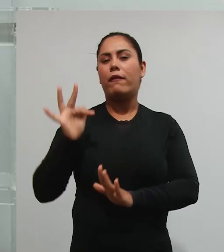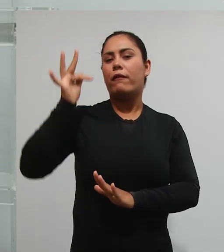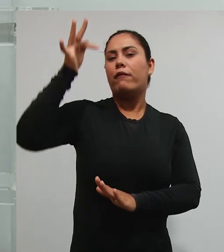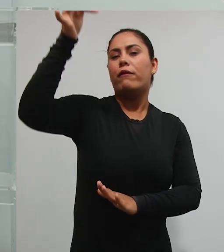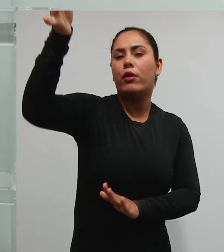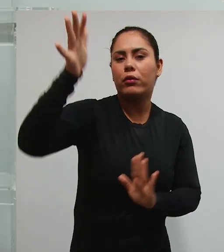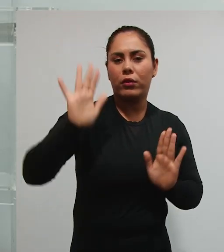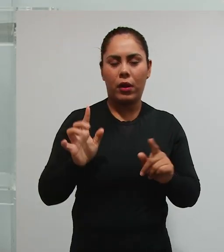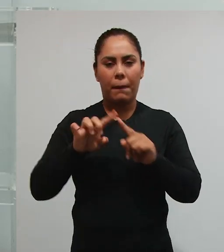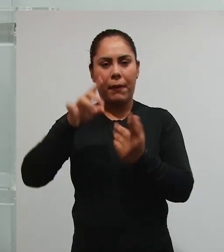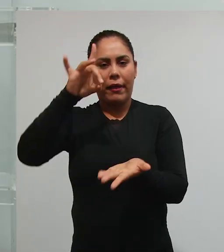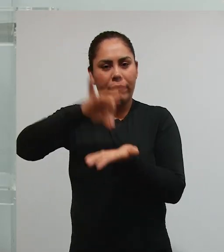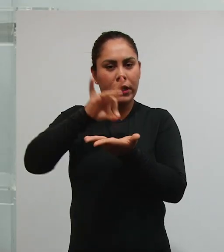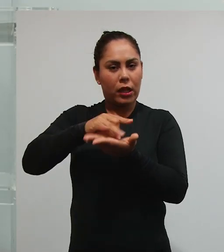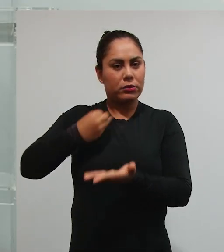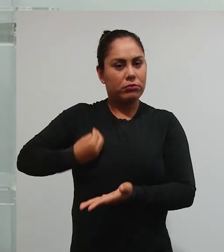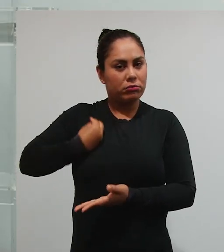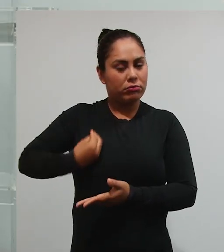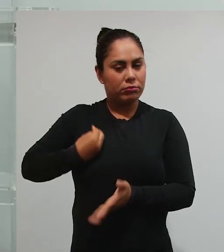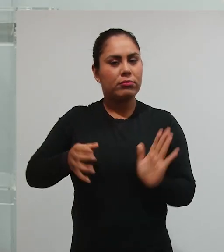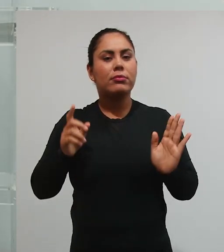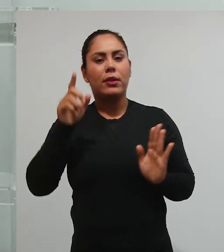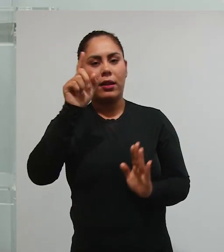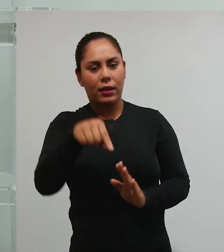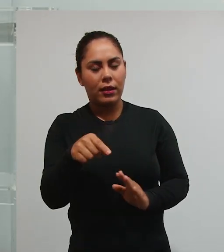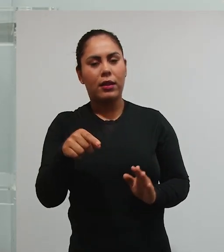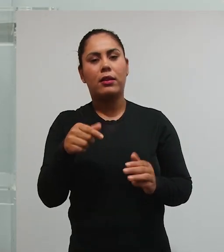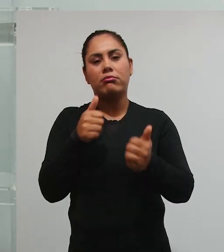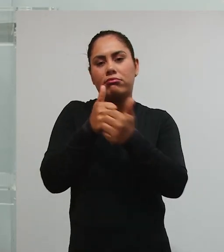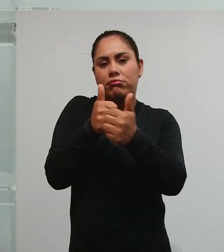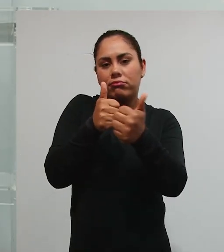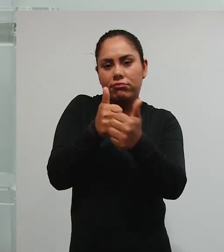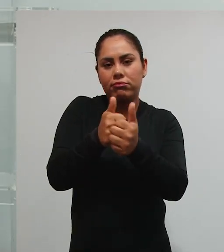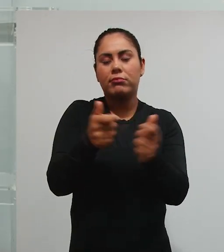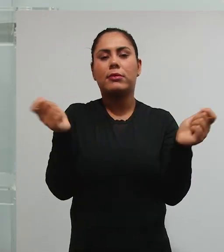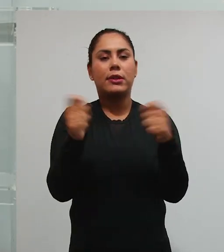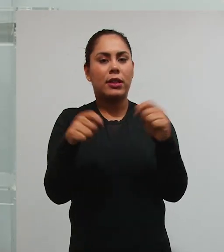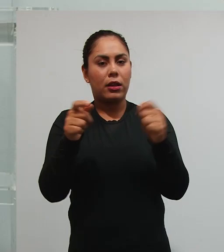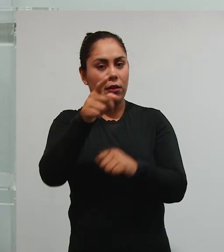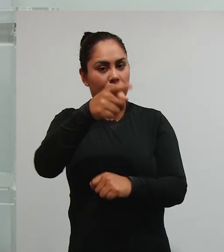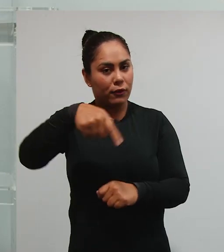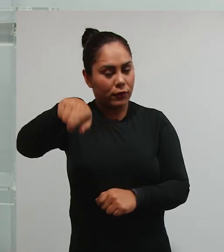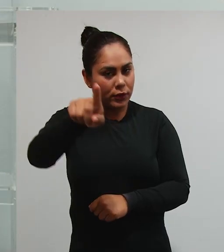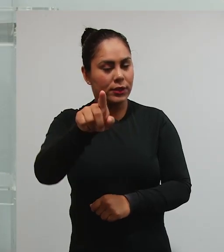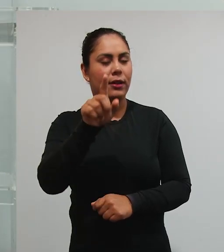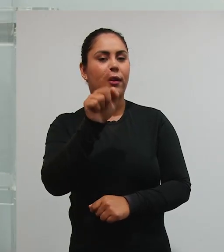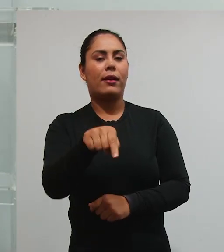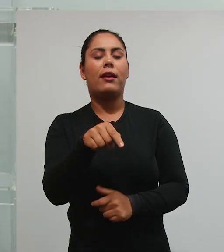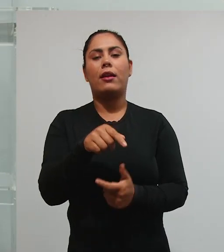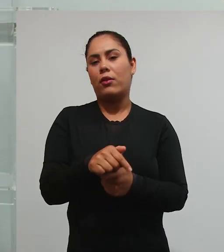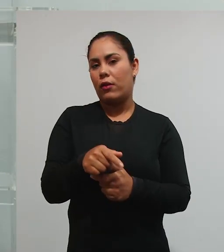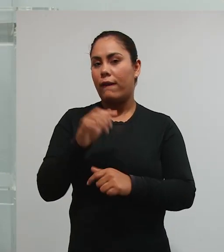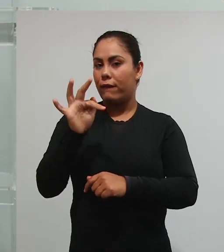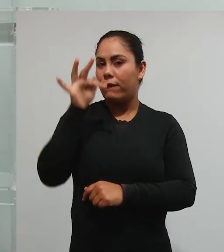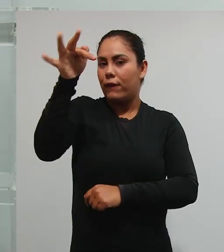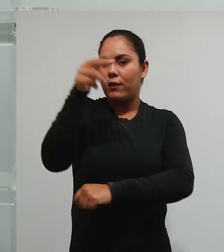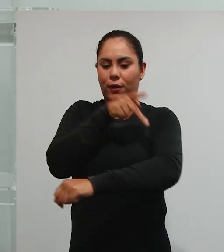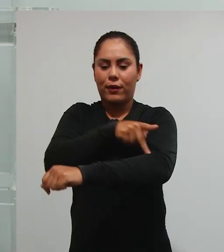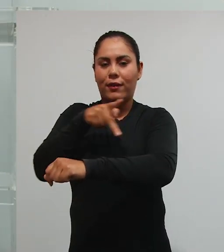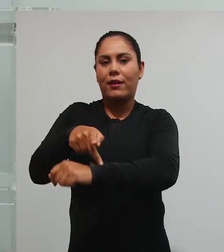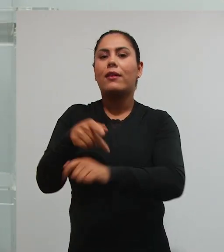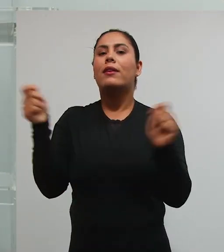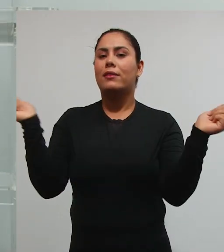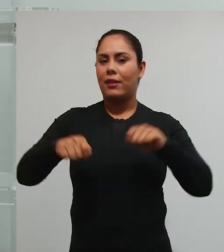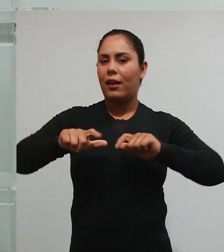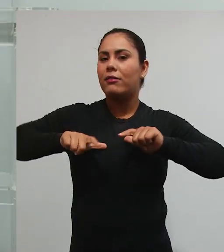futuro, não como uma realidade a ser vivida. Então, é essa aproximação que você, enquanto futuro pedagogo,